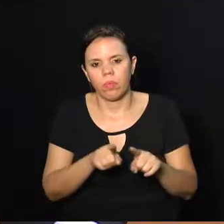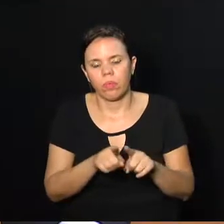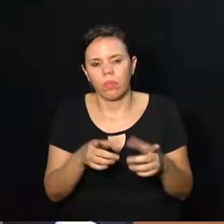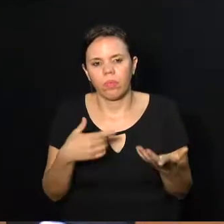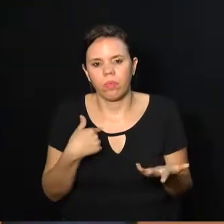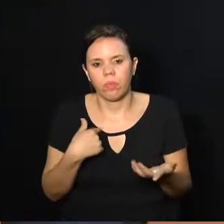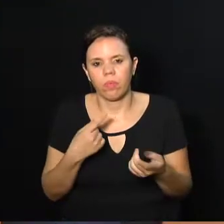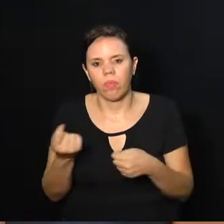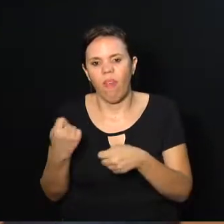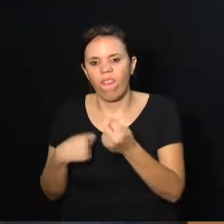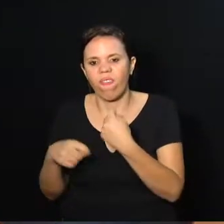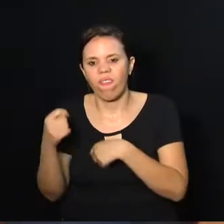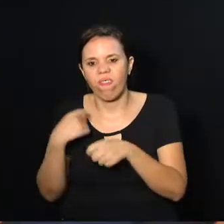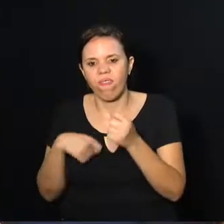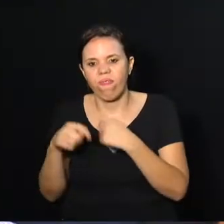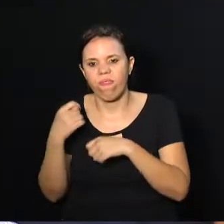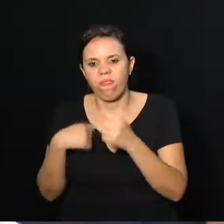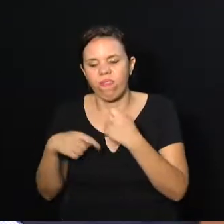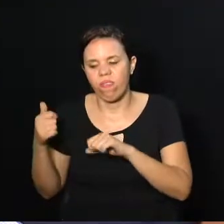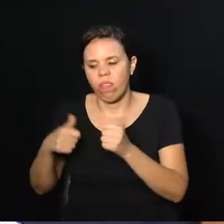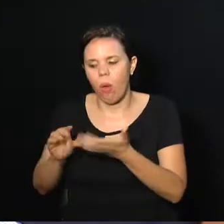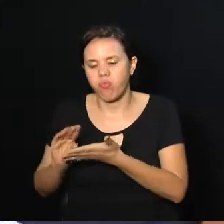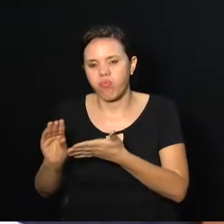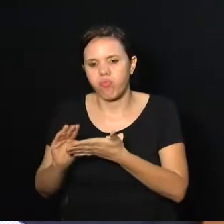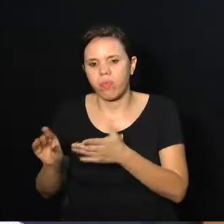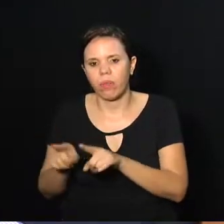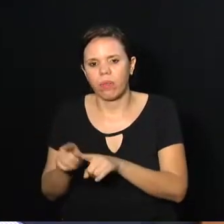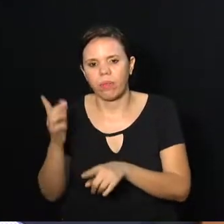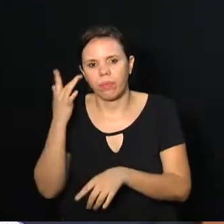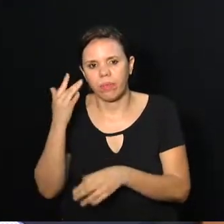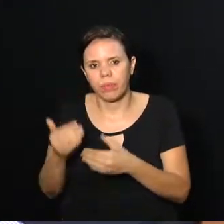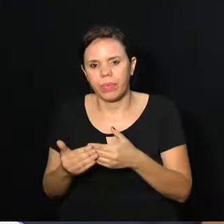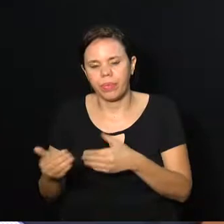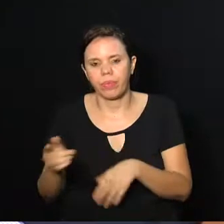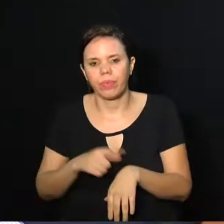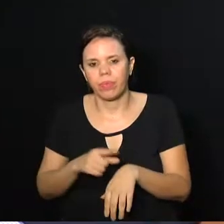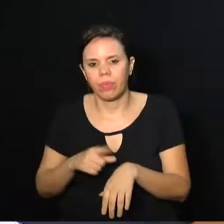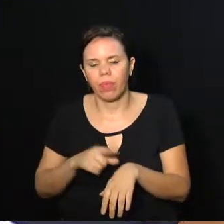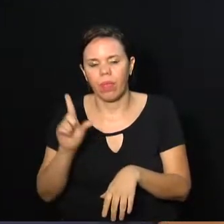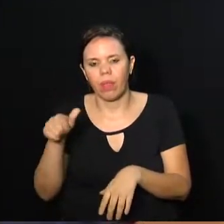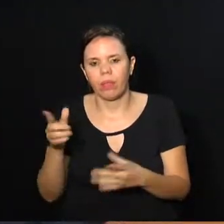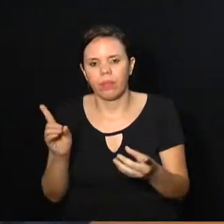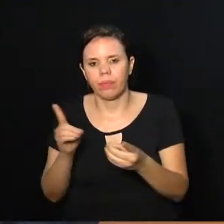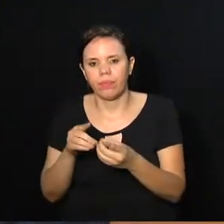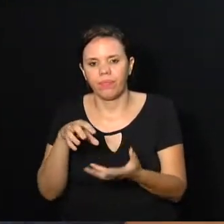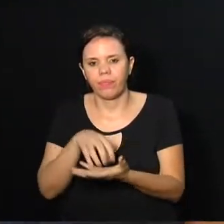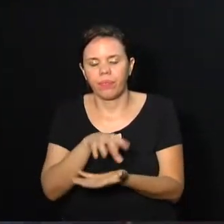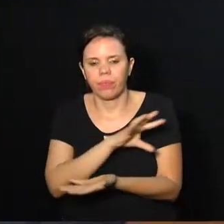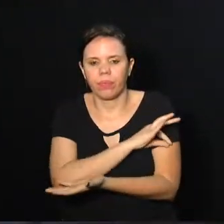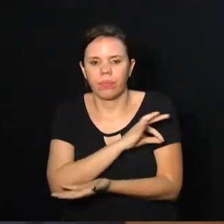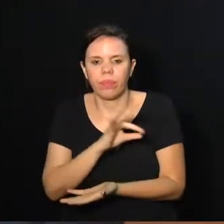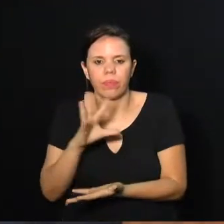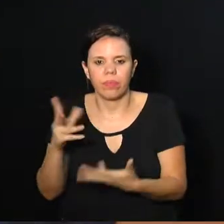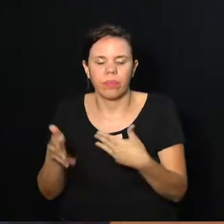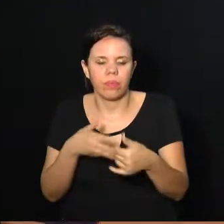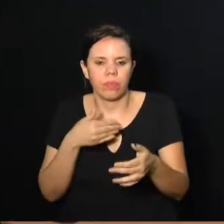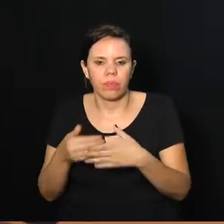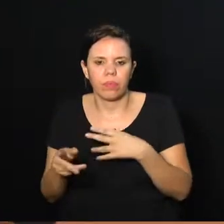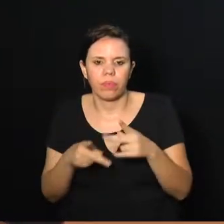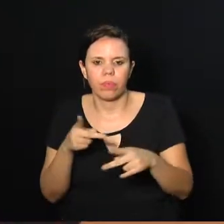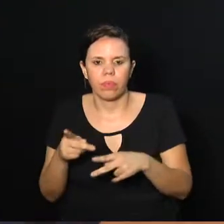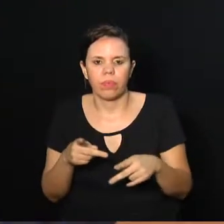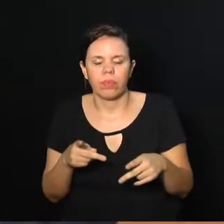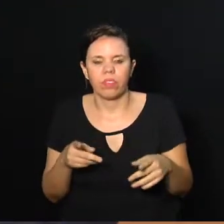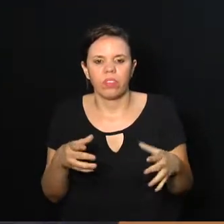totalmente contra a avaliação socioeconômica. Eu acho que, a partir do momento que é um serviço público, ele tem que ser para todos. Não me interessa se chega de